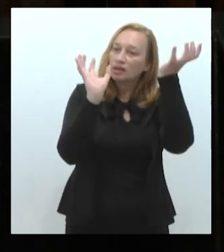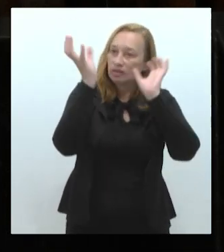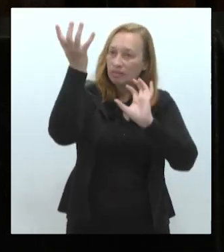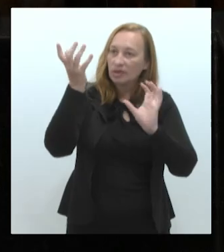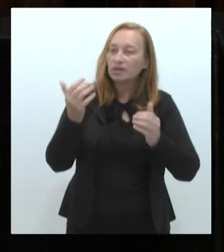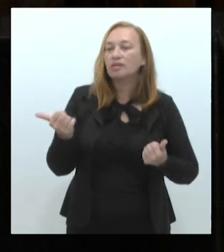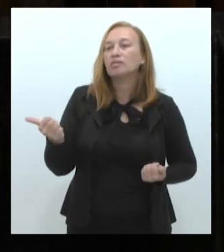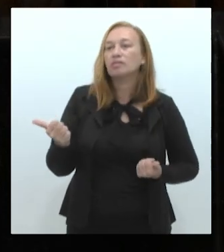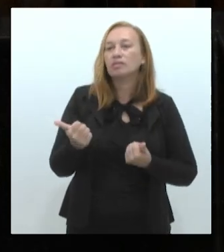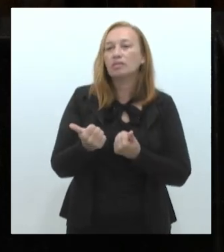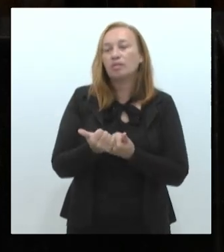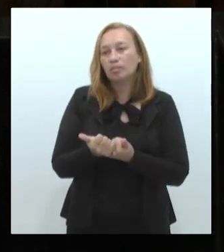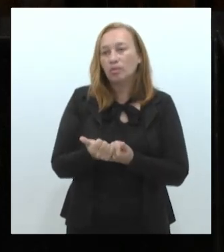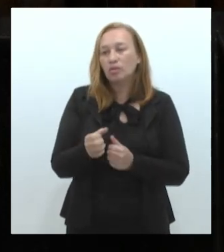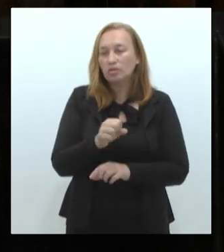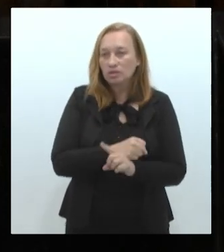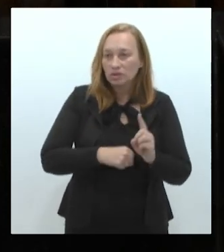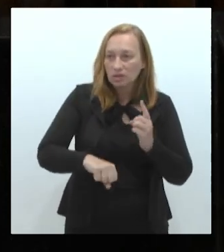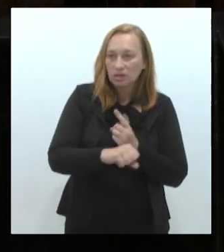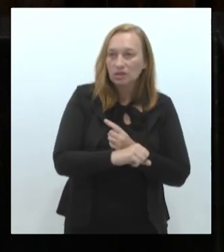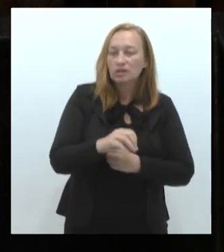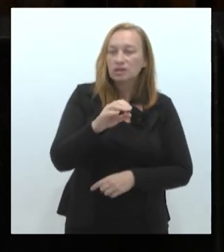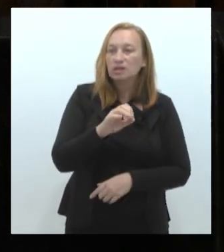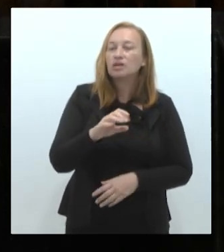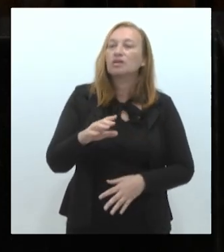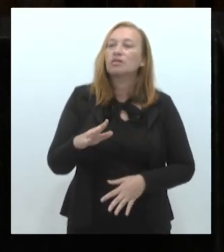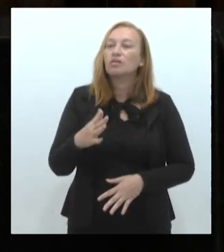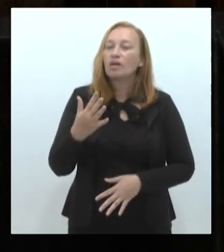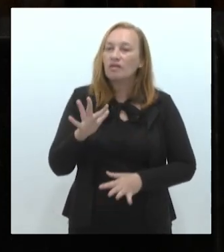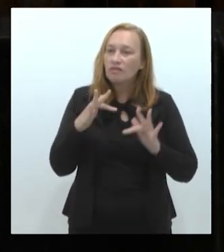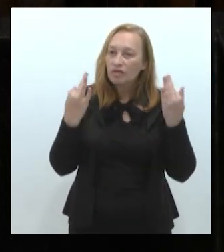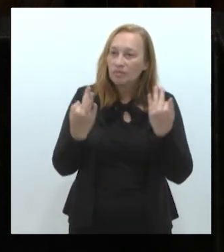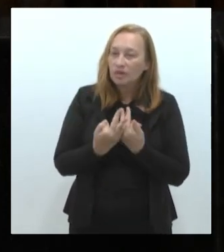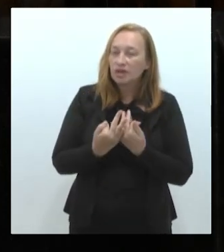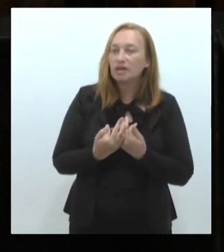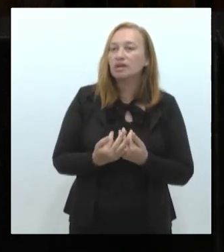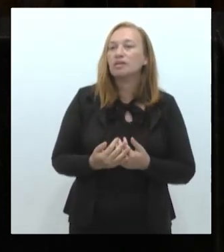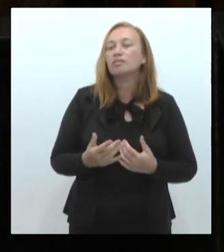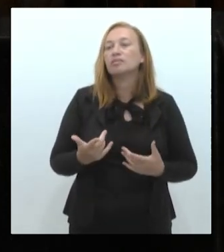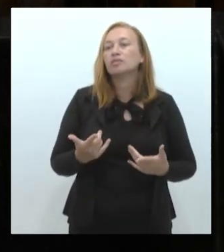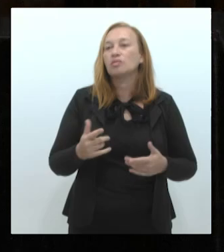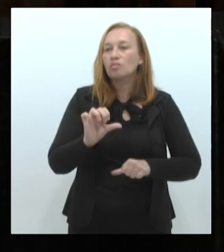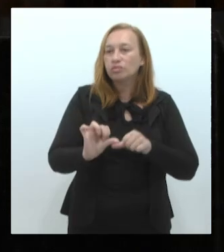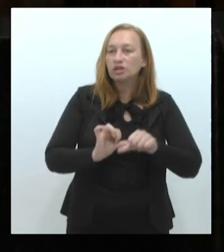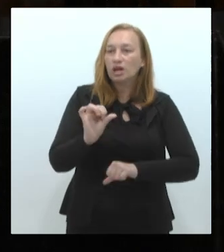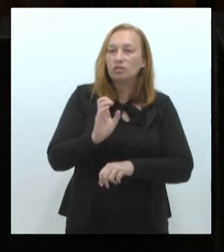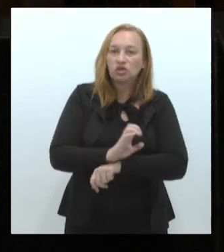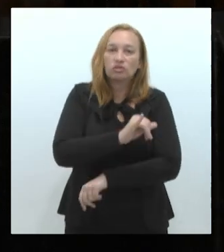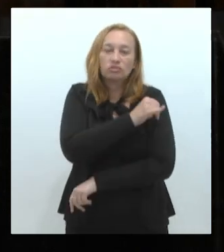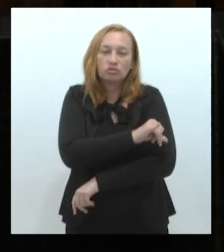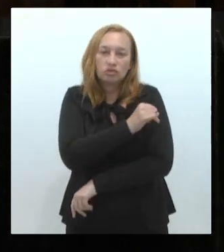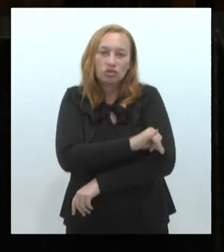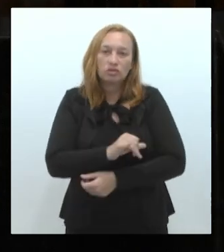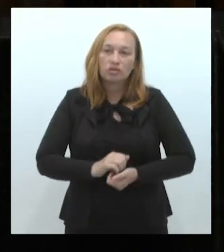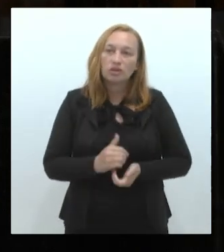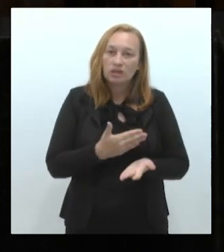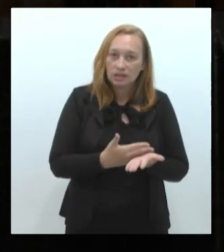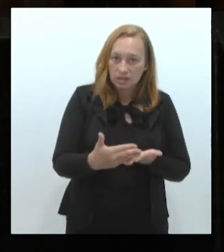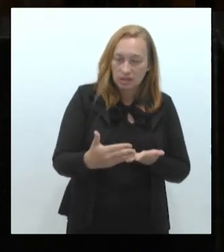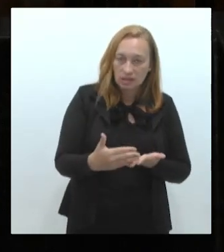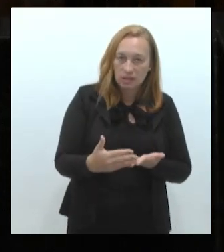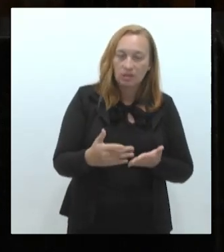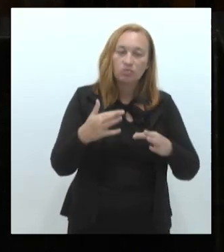civil, com os técnicos, com as famílias vítimas, com as comunidades resilientes, para a gente poder tentar mudar o estado do Rio de Janeiro. E isso começa